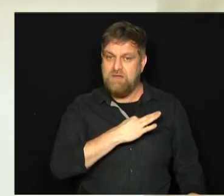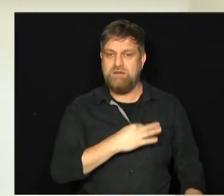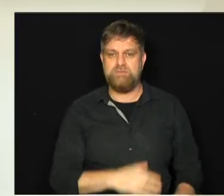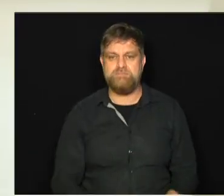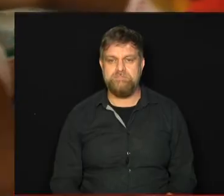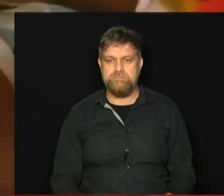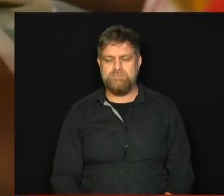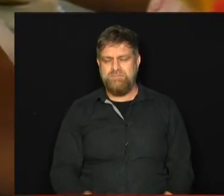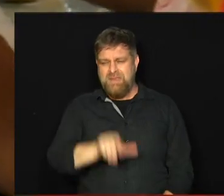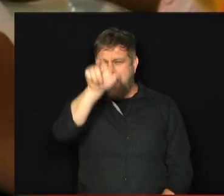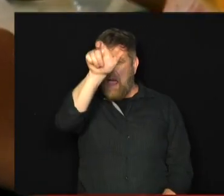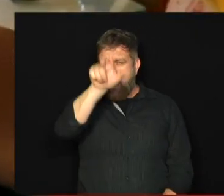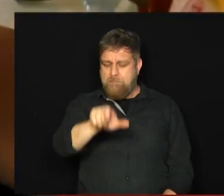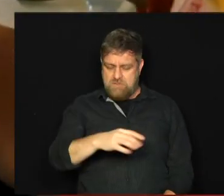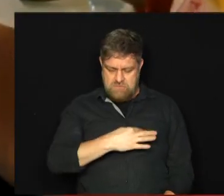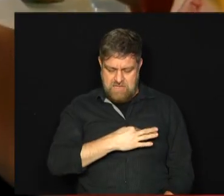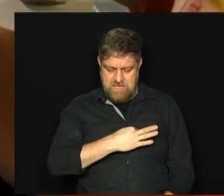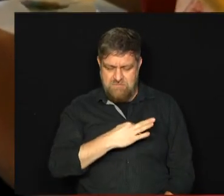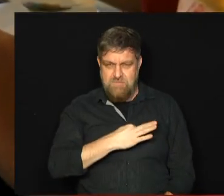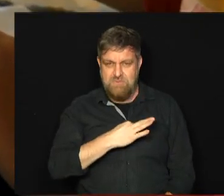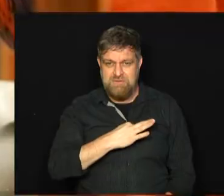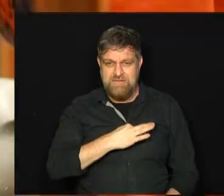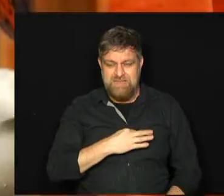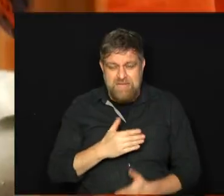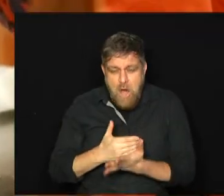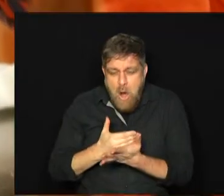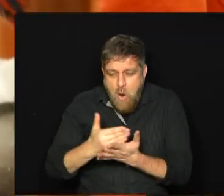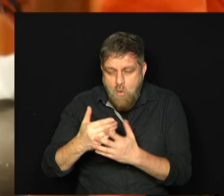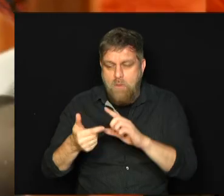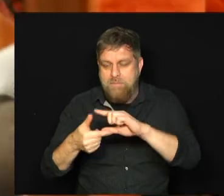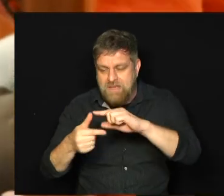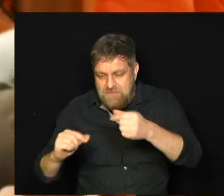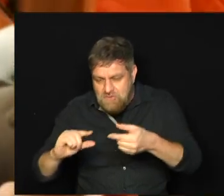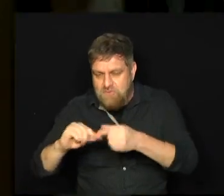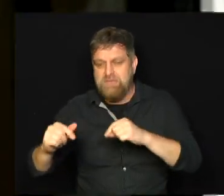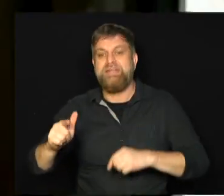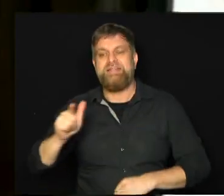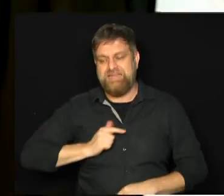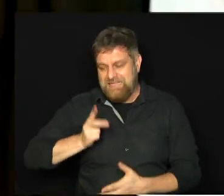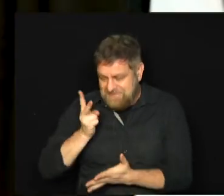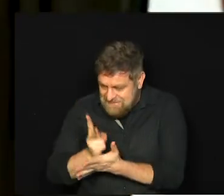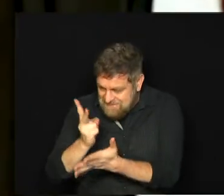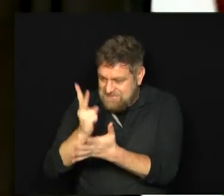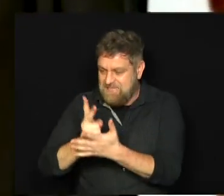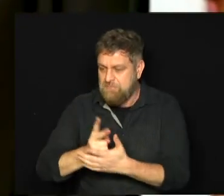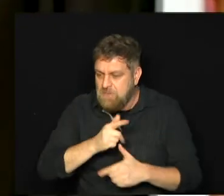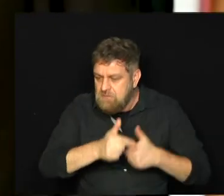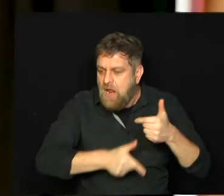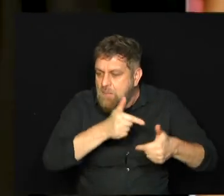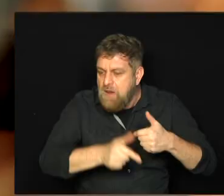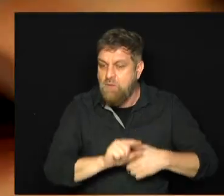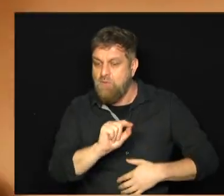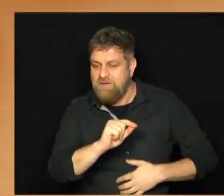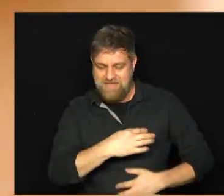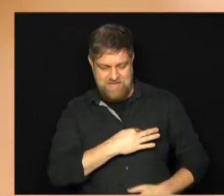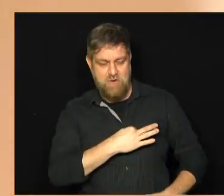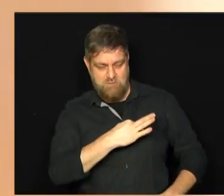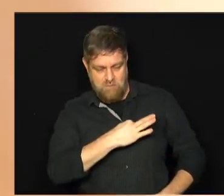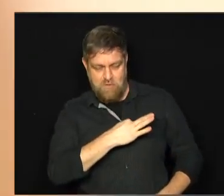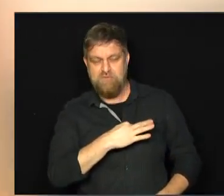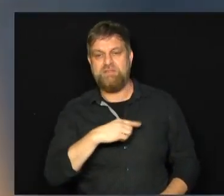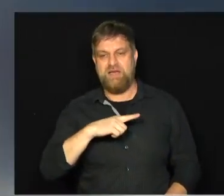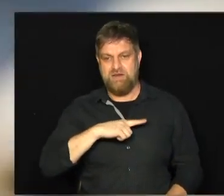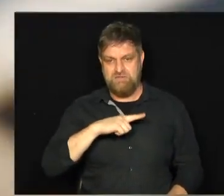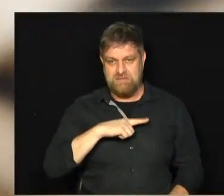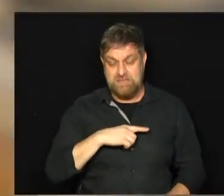O voluntariado, ele existe desde o começo do Boldrini. E o que é importante? O importante é que